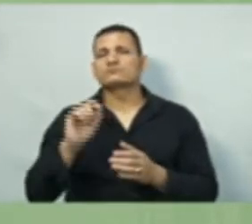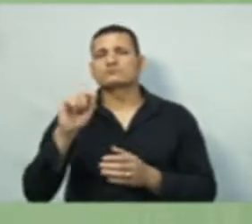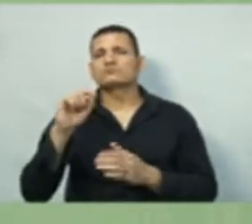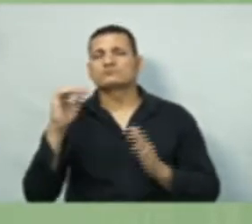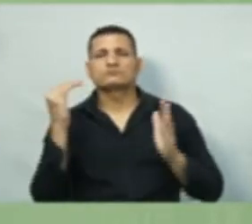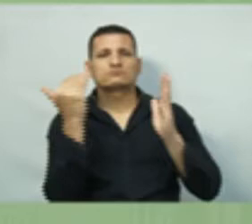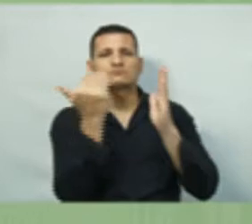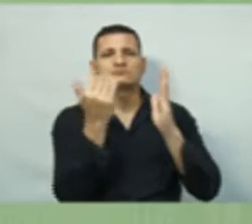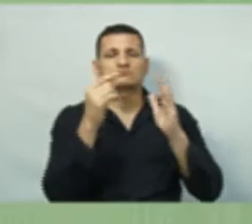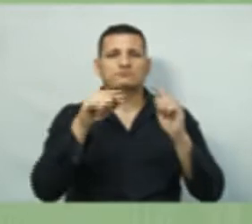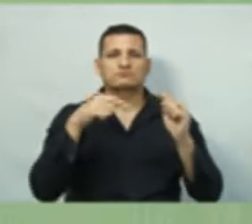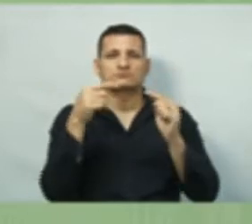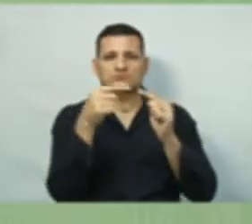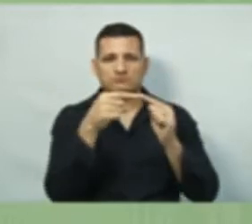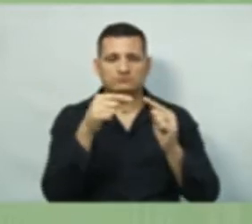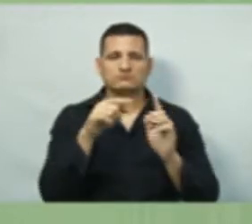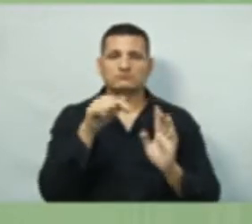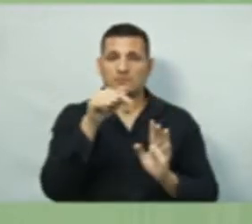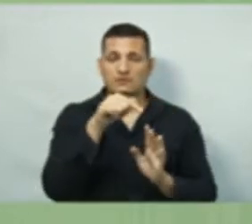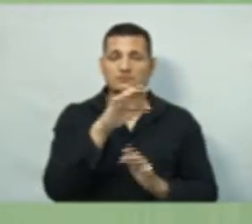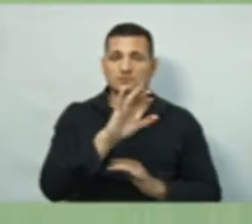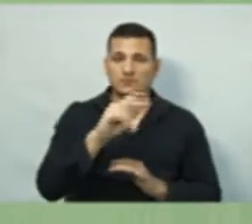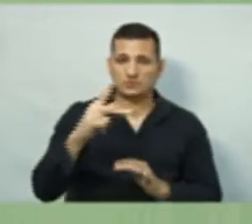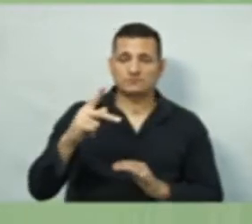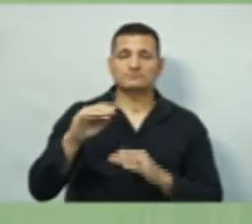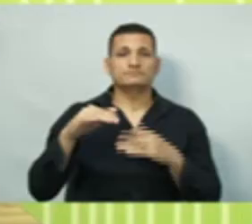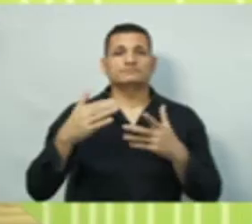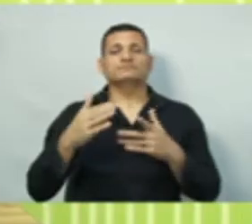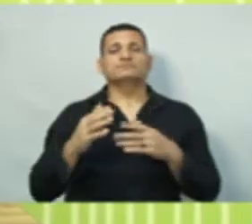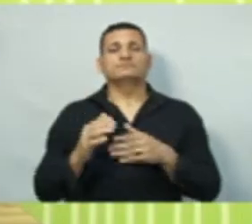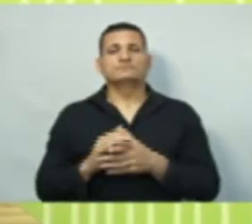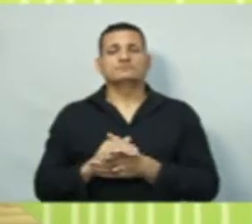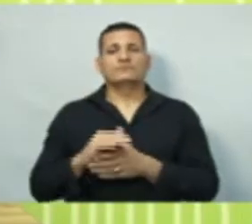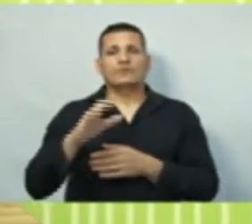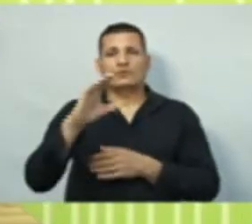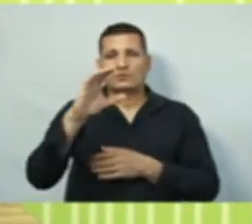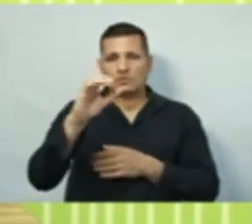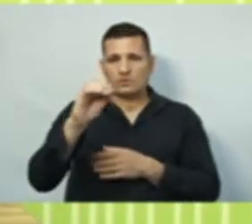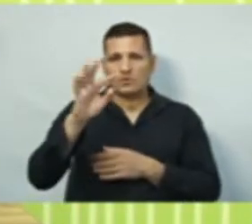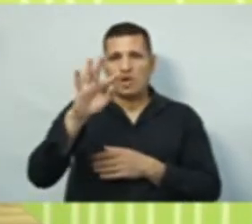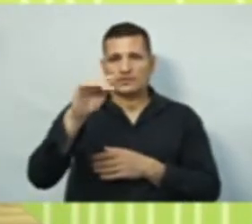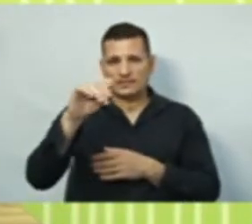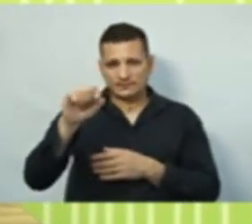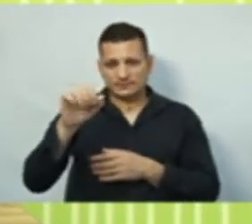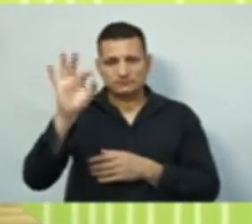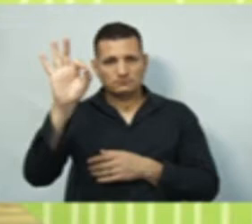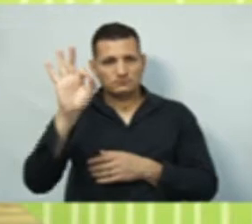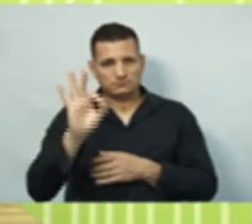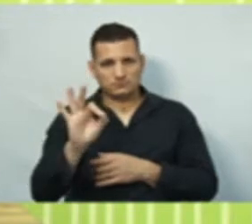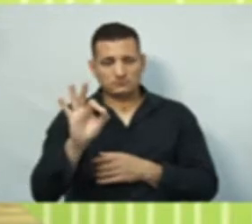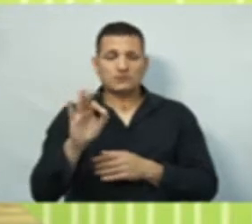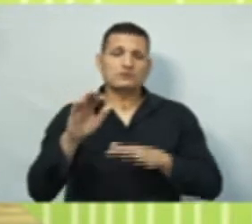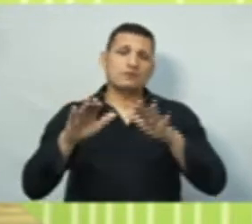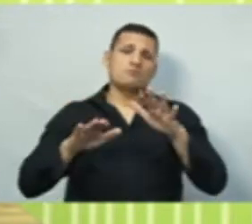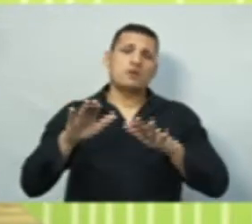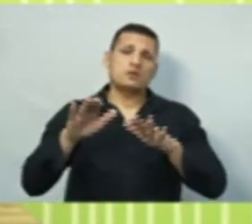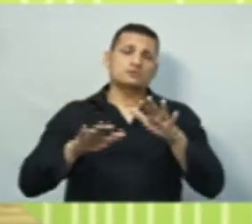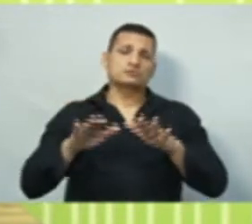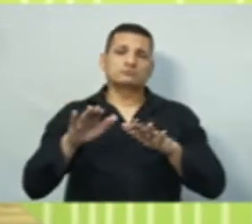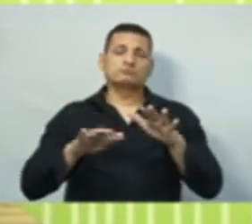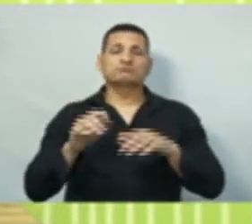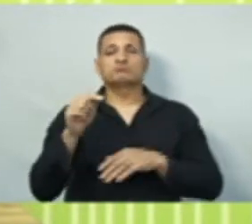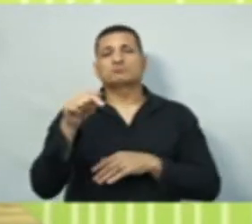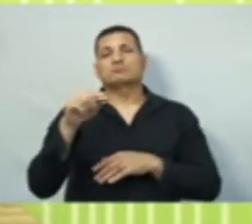objetivos sociais. Então, a limitação do número de cotas, ela vai ser de acordo com a função social